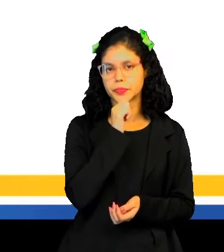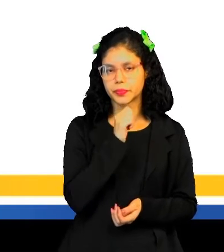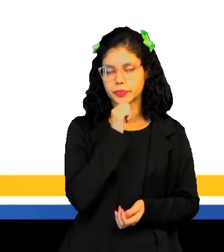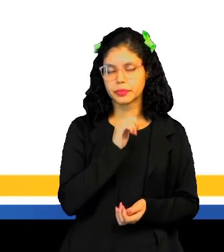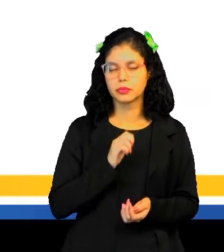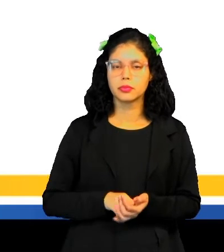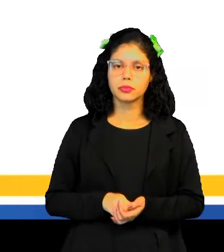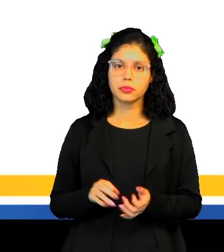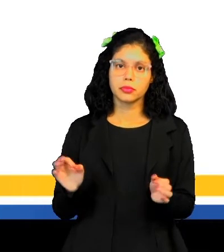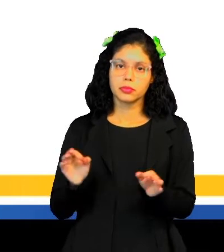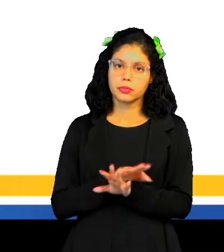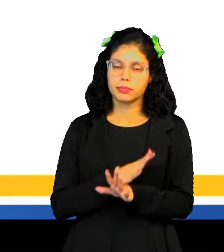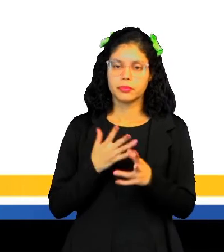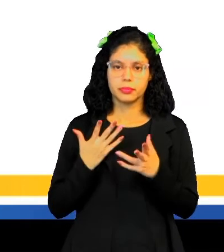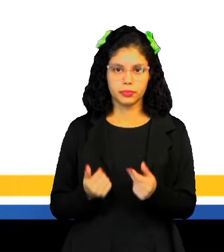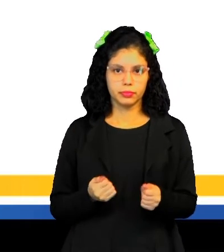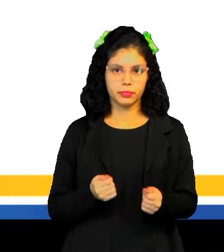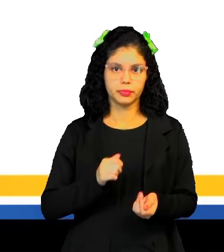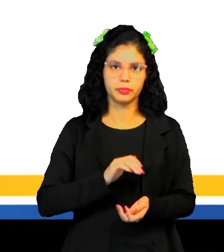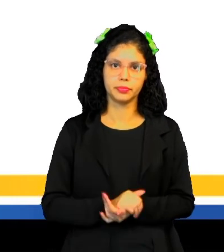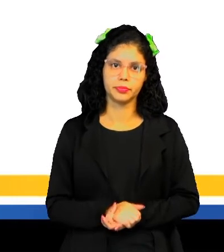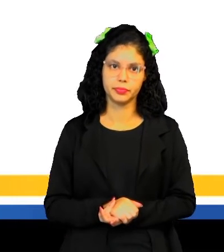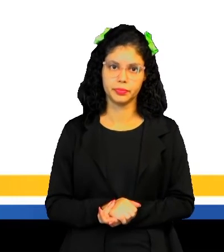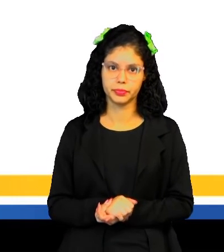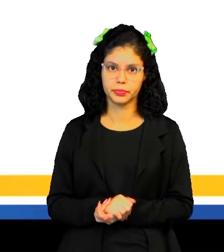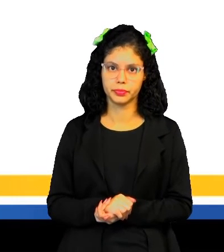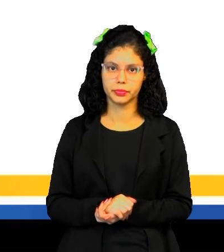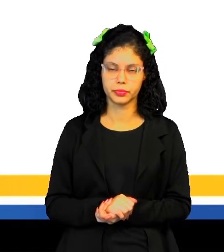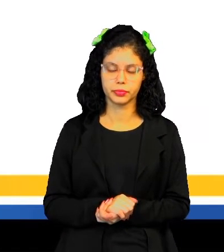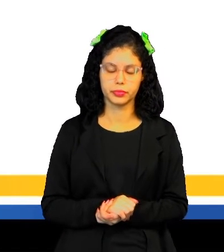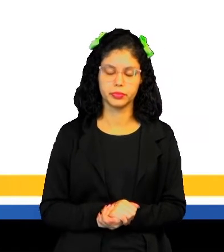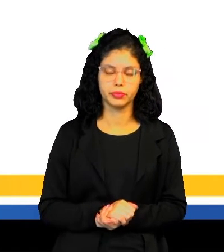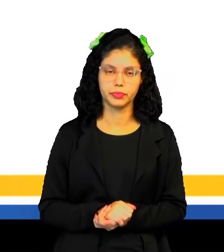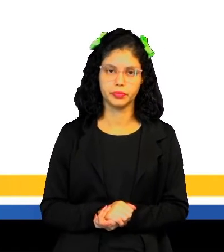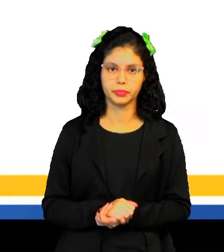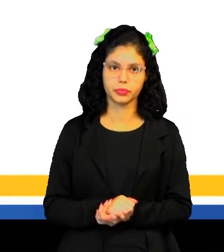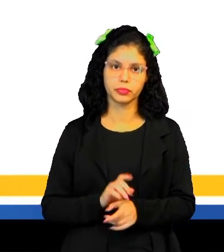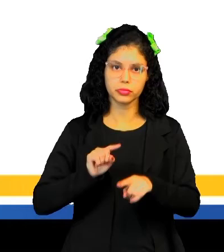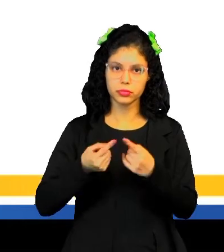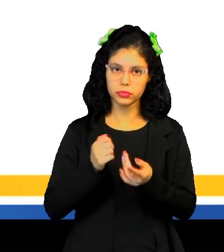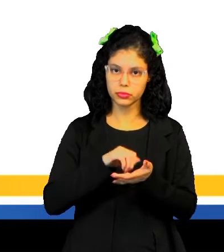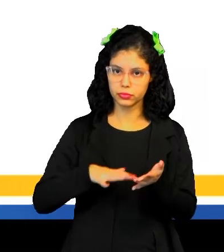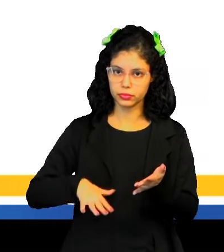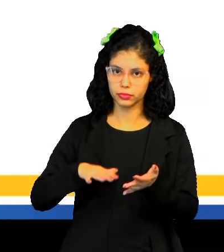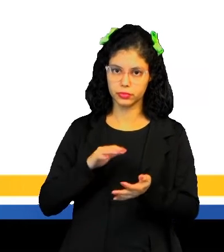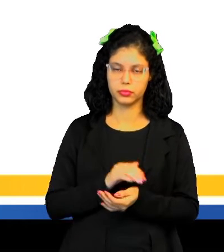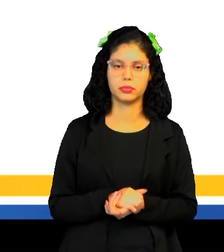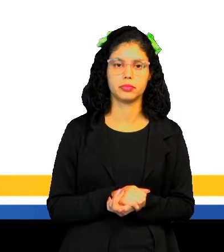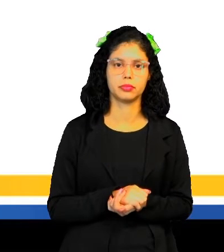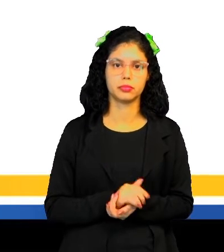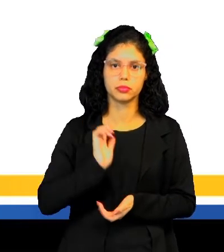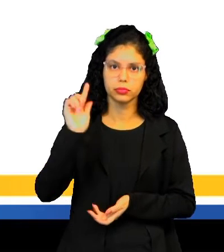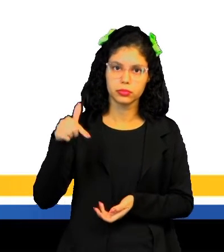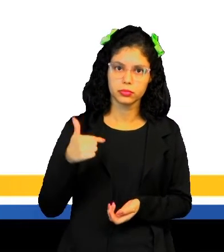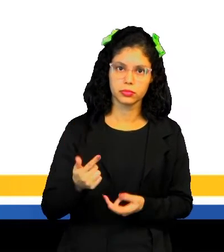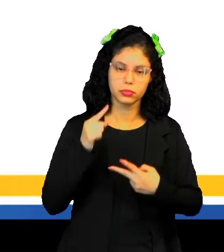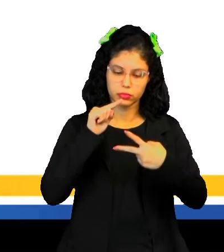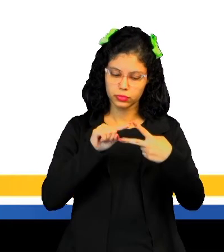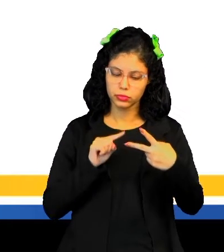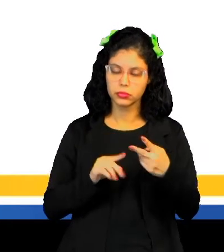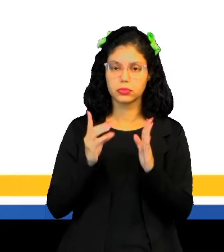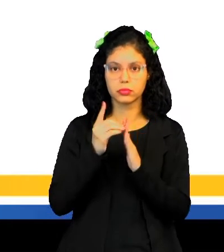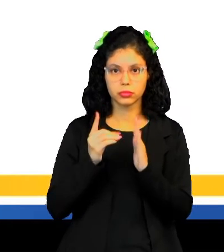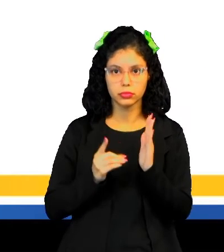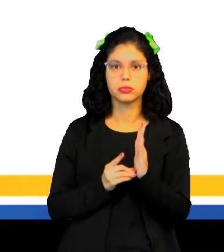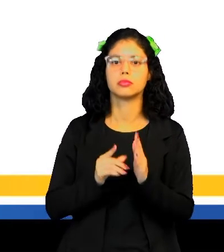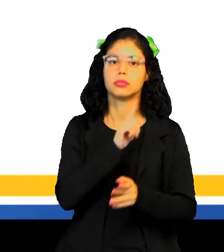foi eleito, mas acabou não assumindo. Mais uma questão. Após 2 décadas de